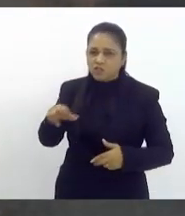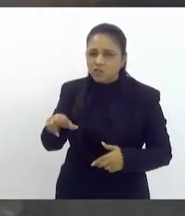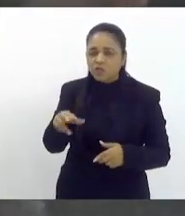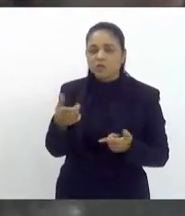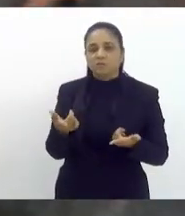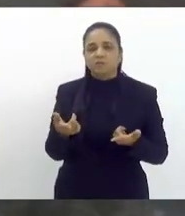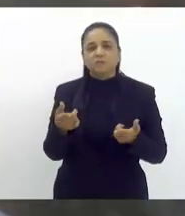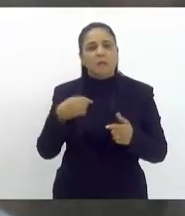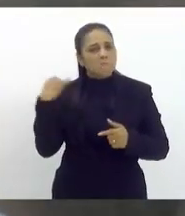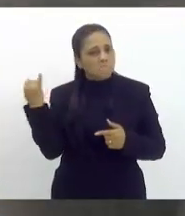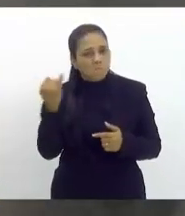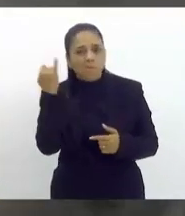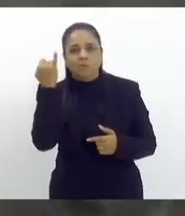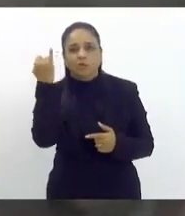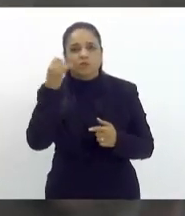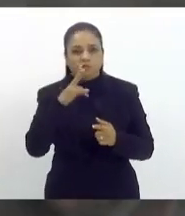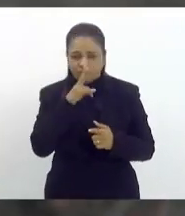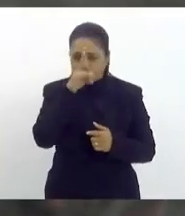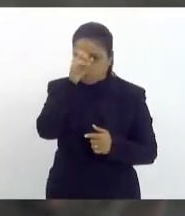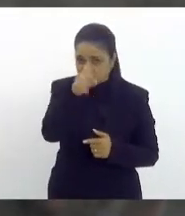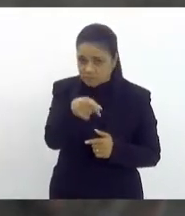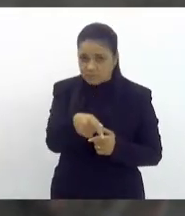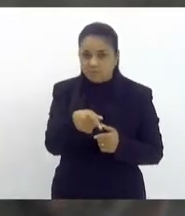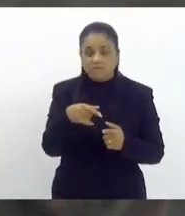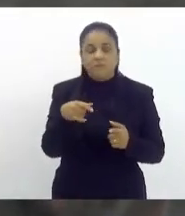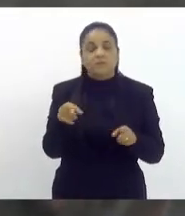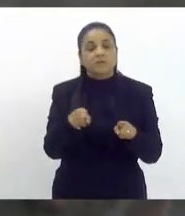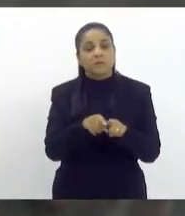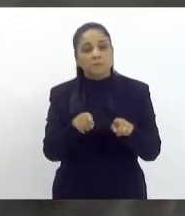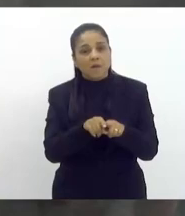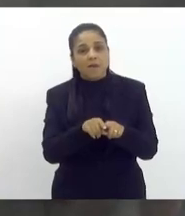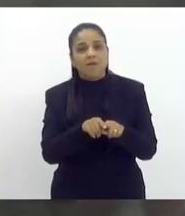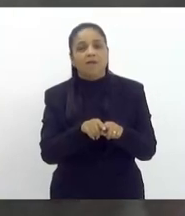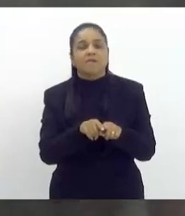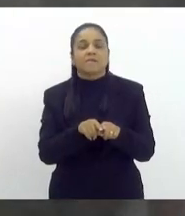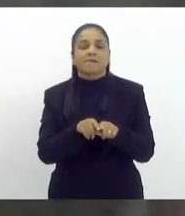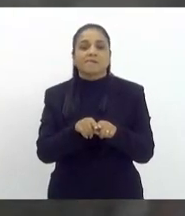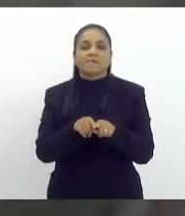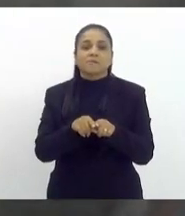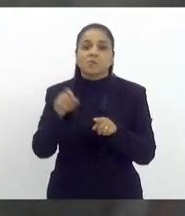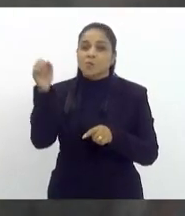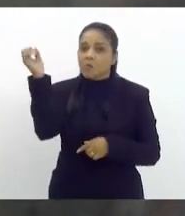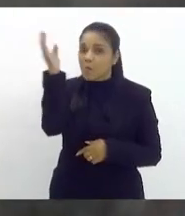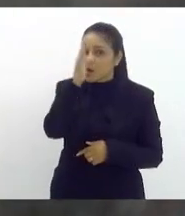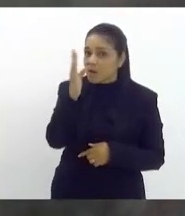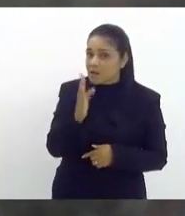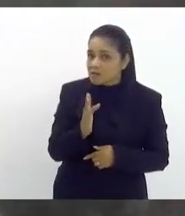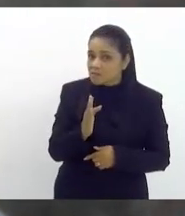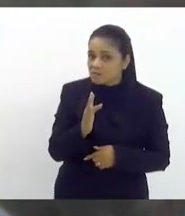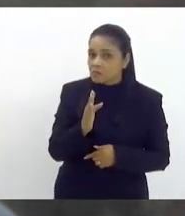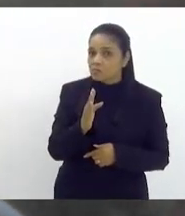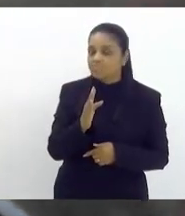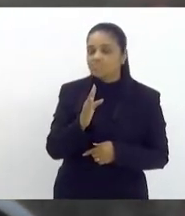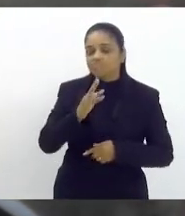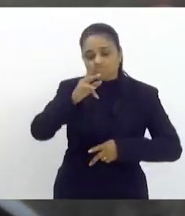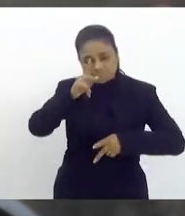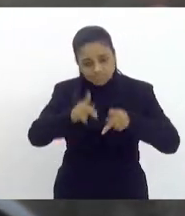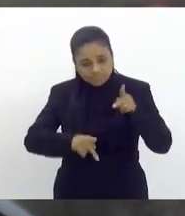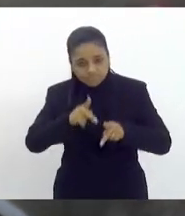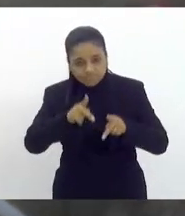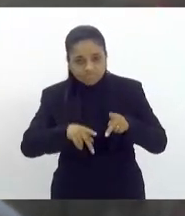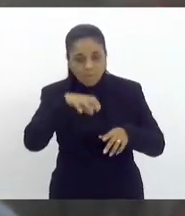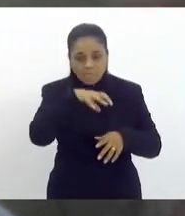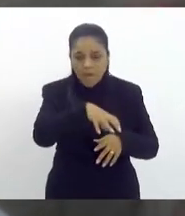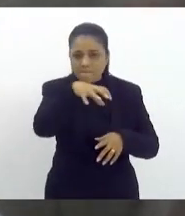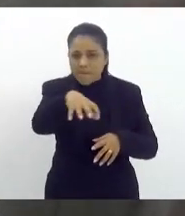é muito importante não e não menos importante é importante Vale frisar que o Brasil briga um grande número de